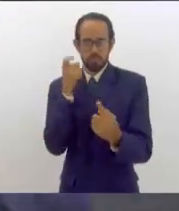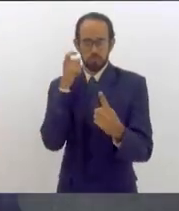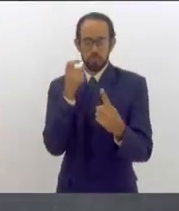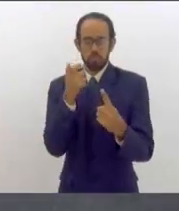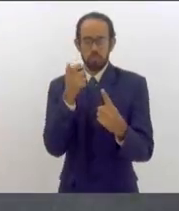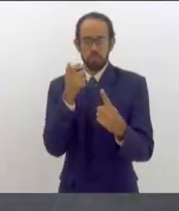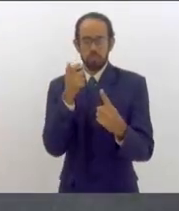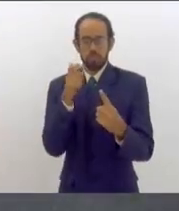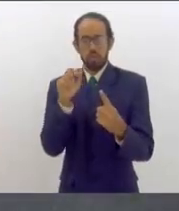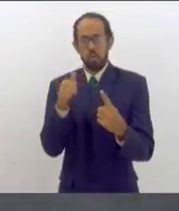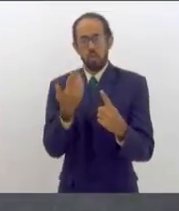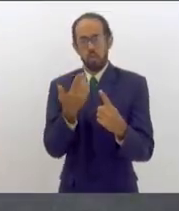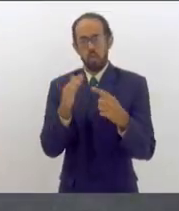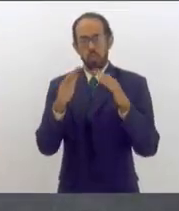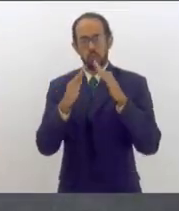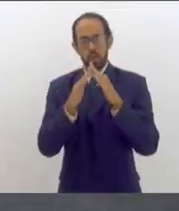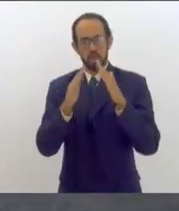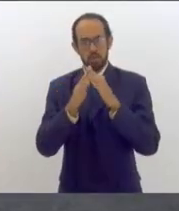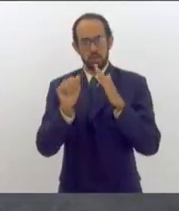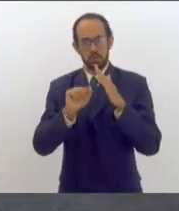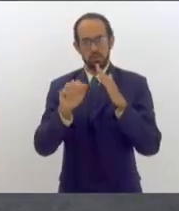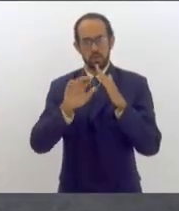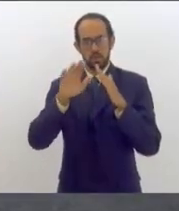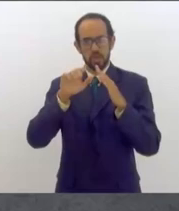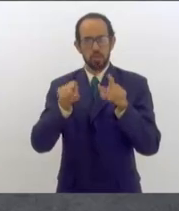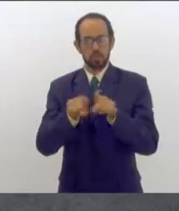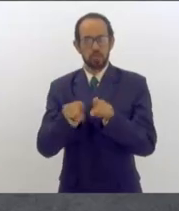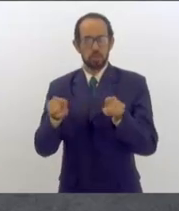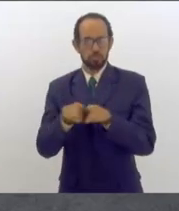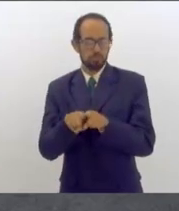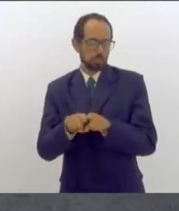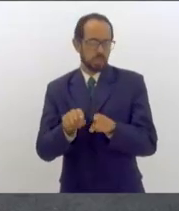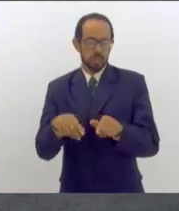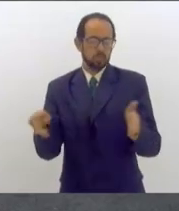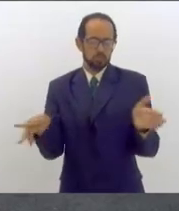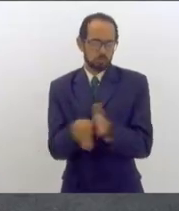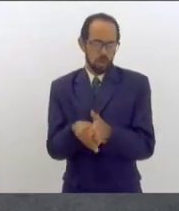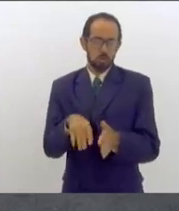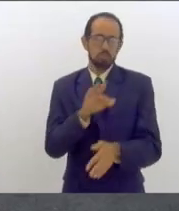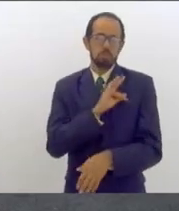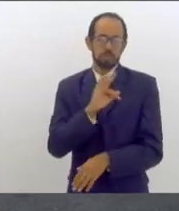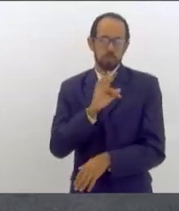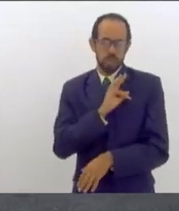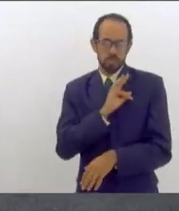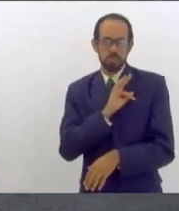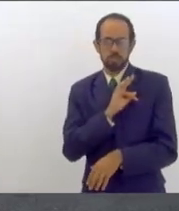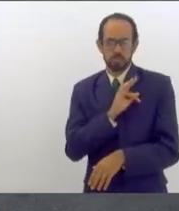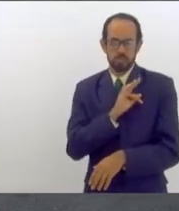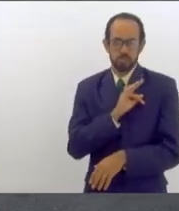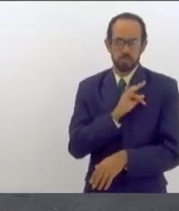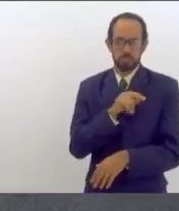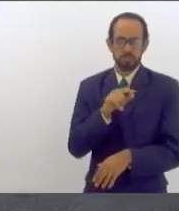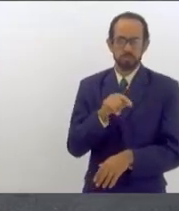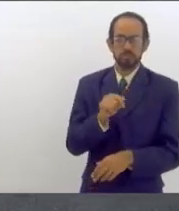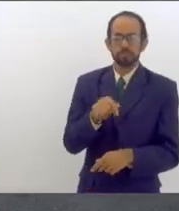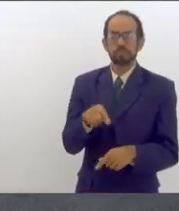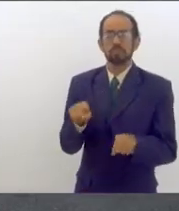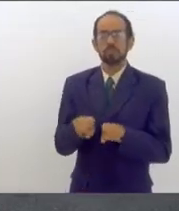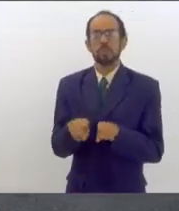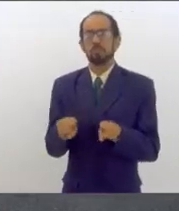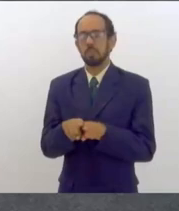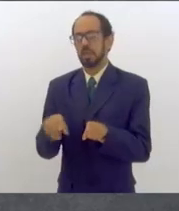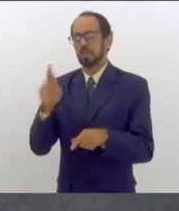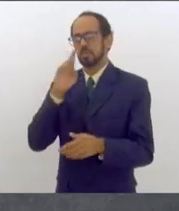os moradores da favela seja os próprios policiais enfim trazer aqui senhora Presidente